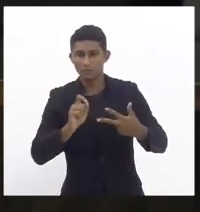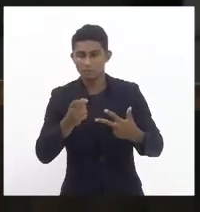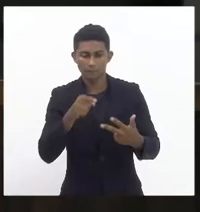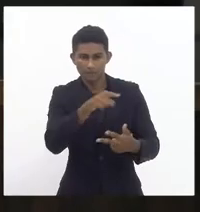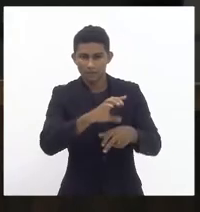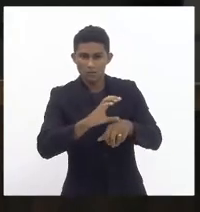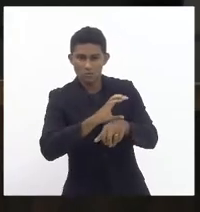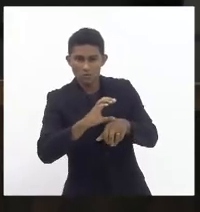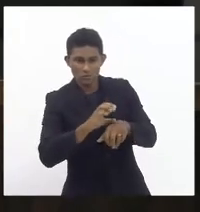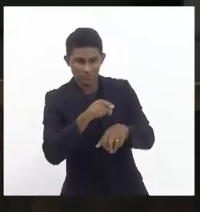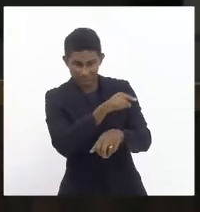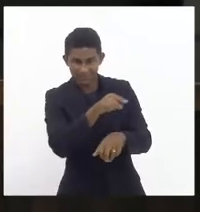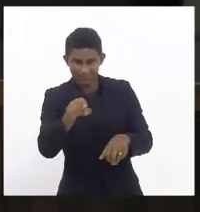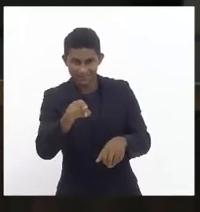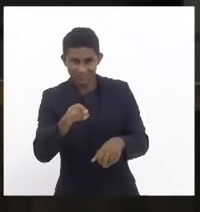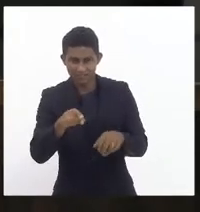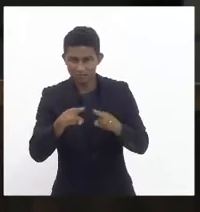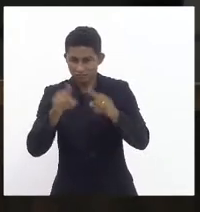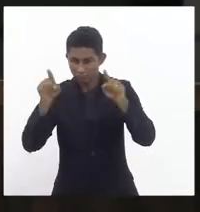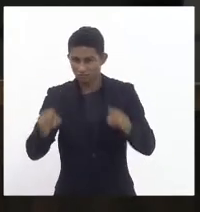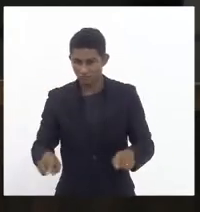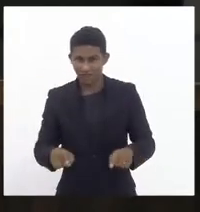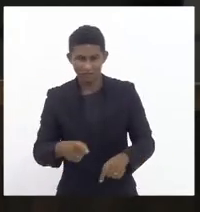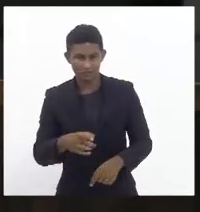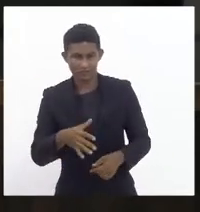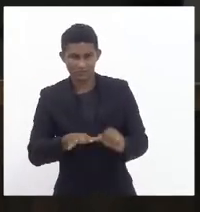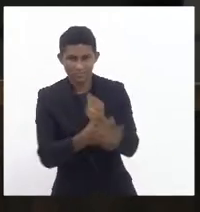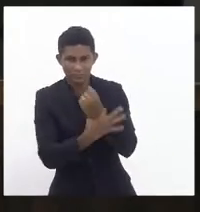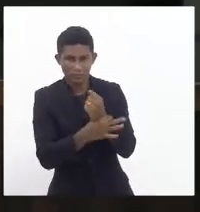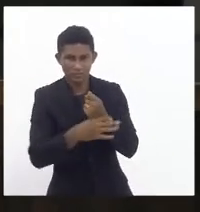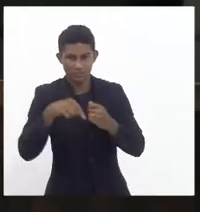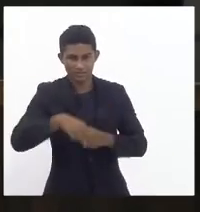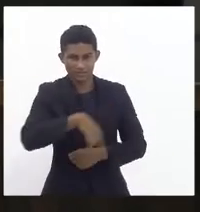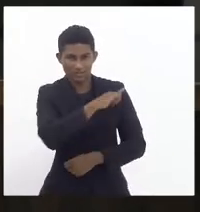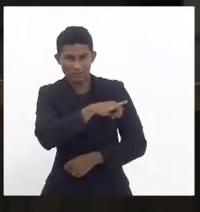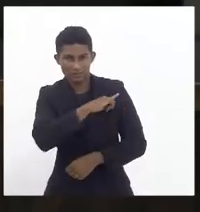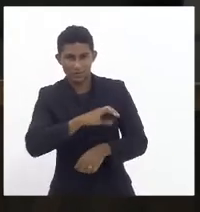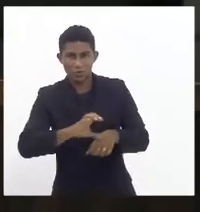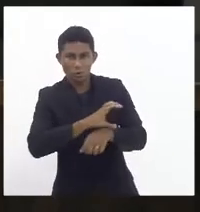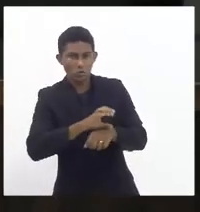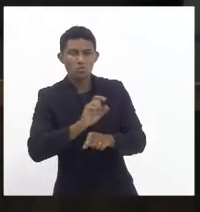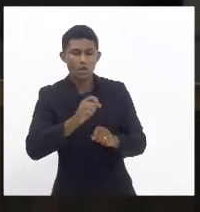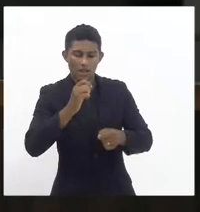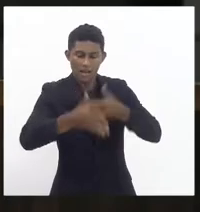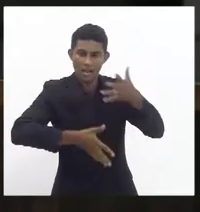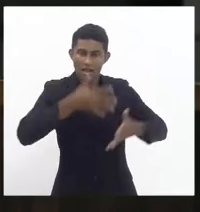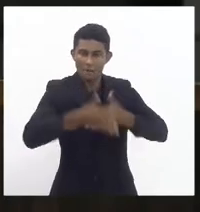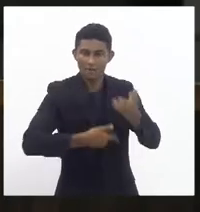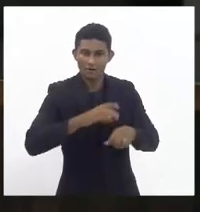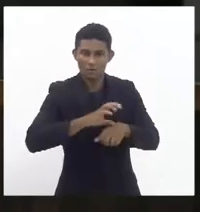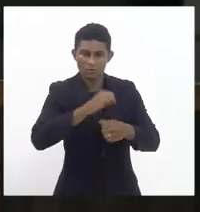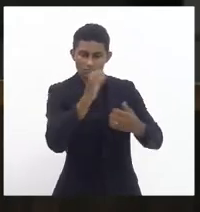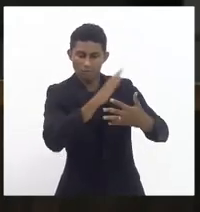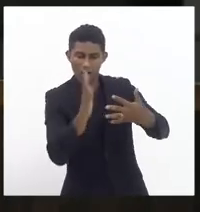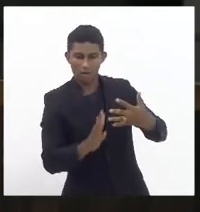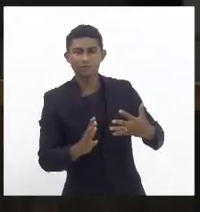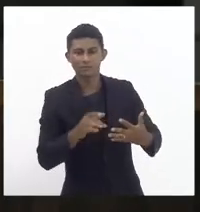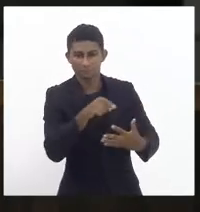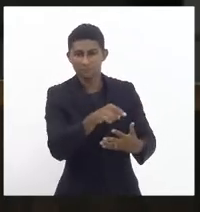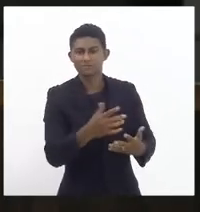de formação dos agentes de seguranças Segurança Pública do Estado do Rio de Janeiro o curso de língua brasileira de sinais-libras